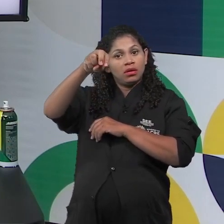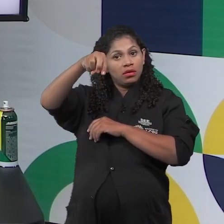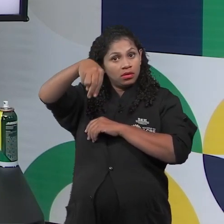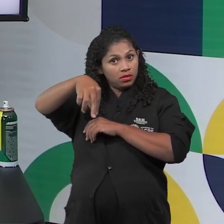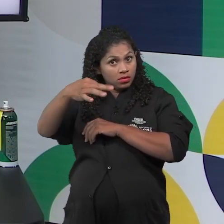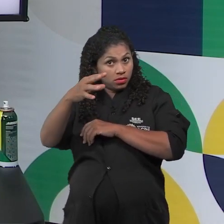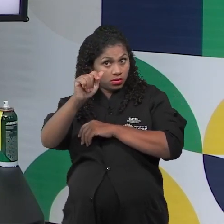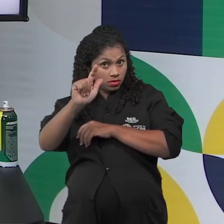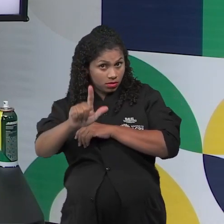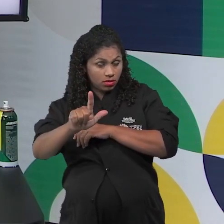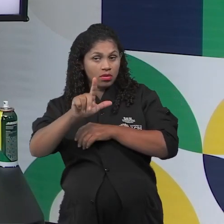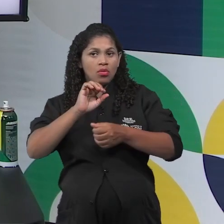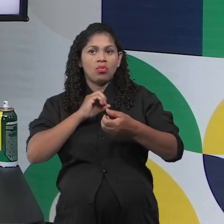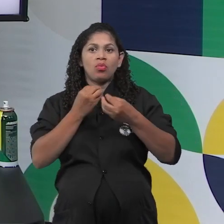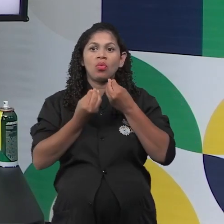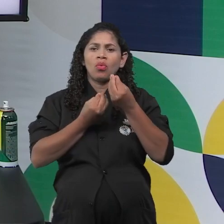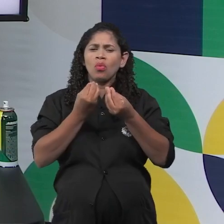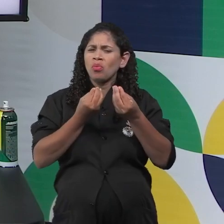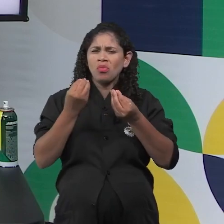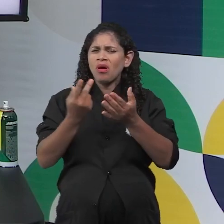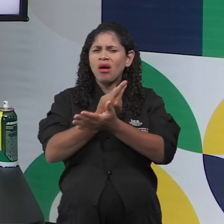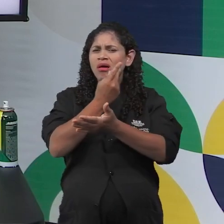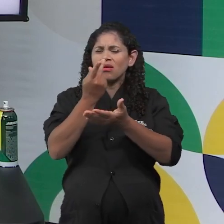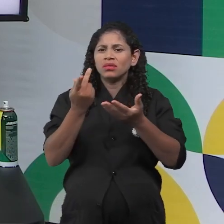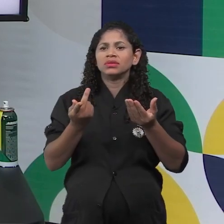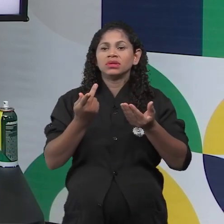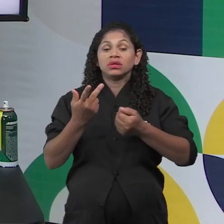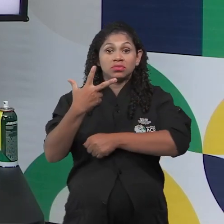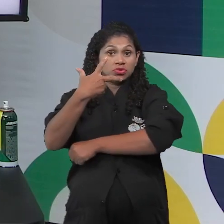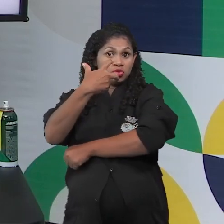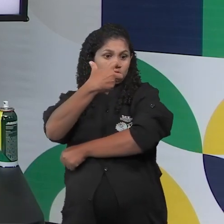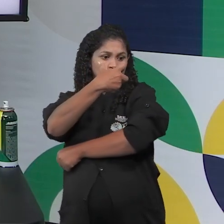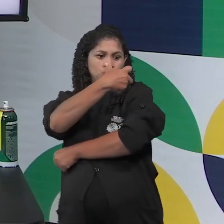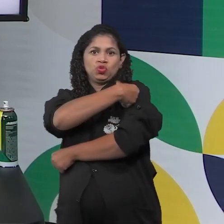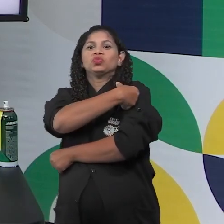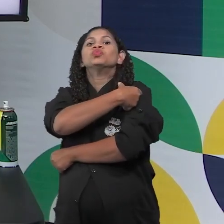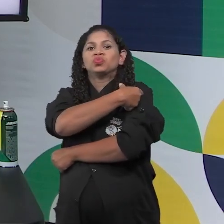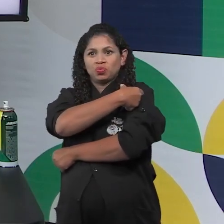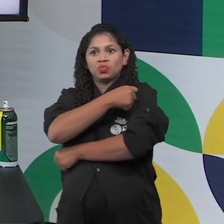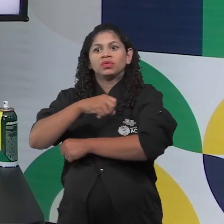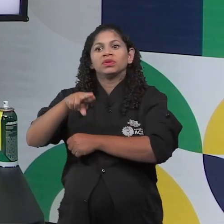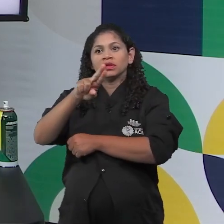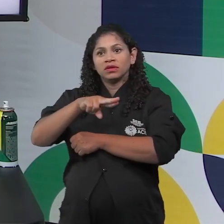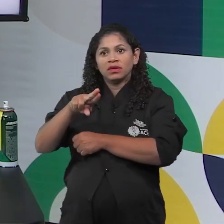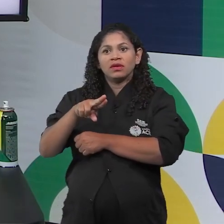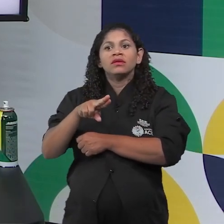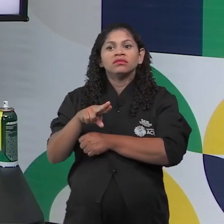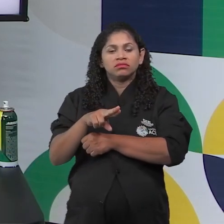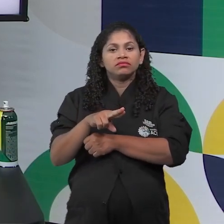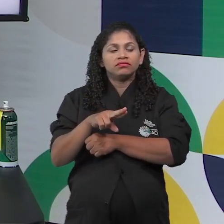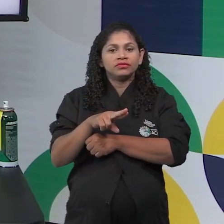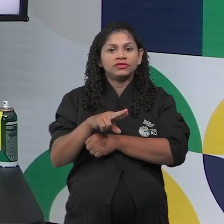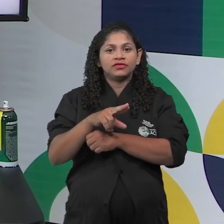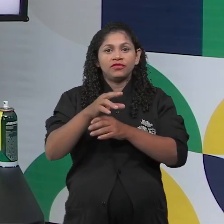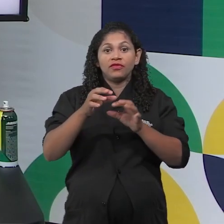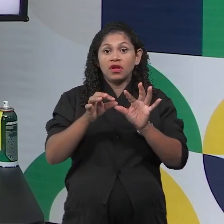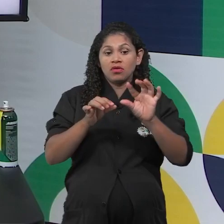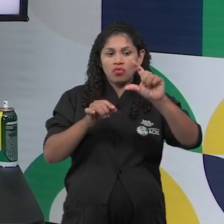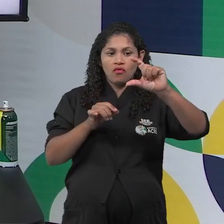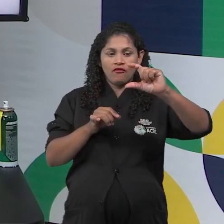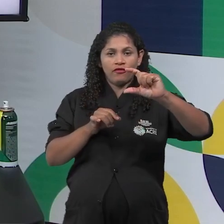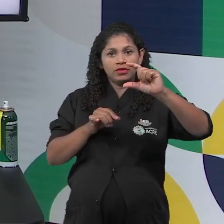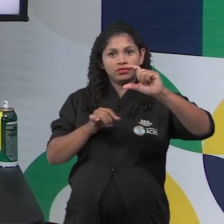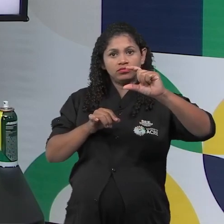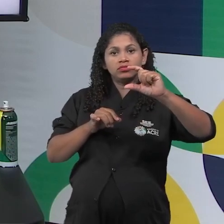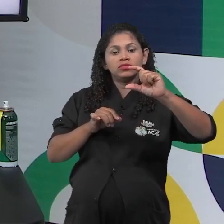veia ou de forma intramuscular ali com o auxílio de uma injeção. Geralmente eles vêm em ampolas, né, ampolas de vidro, a gente